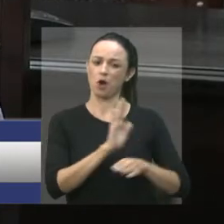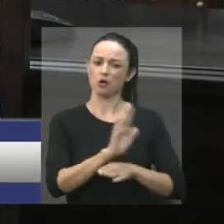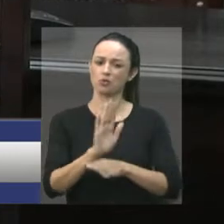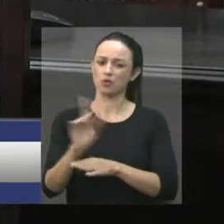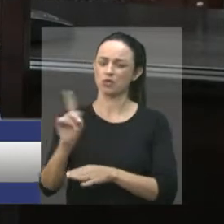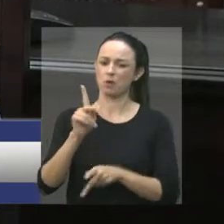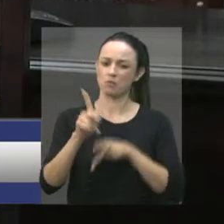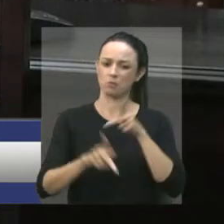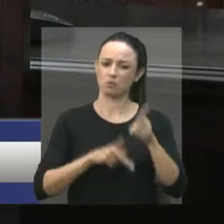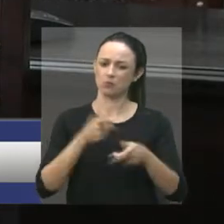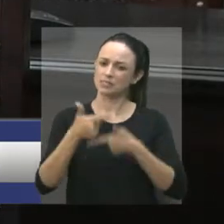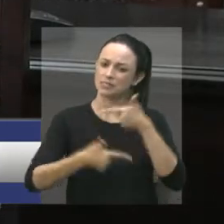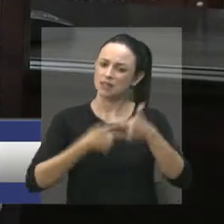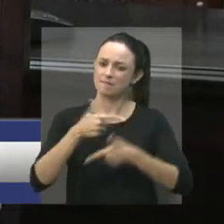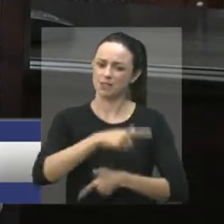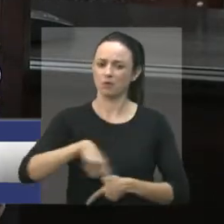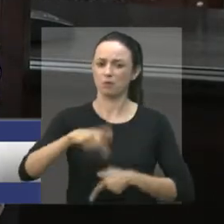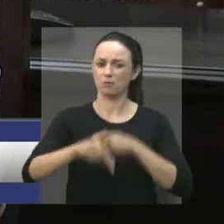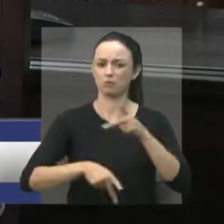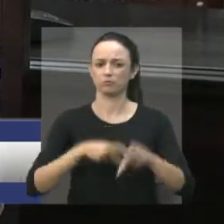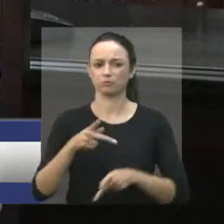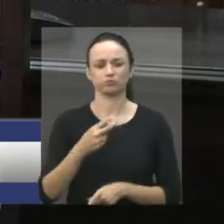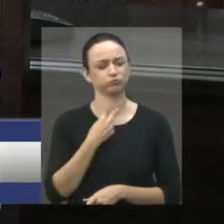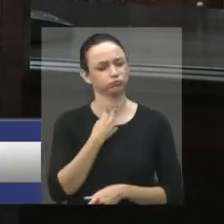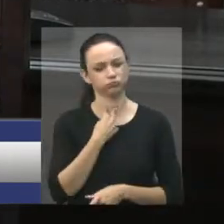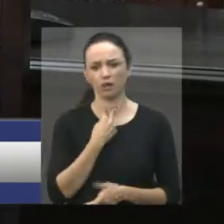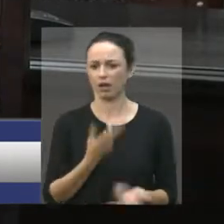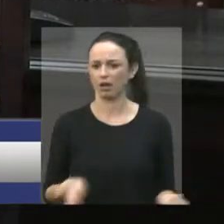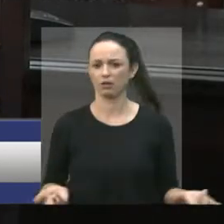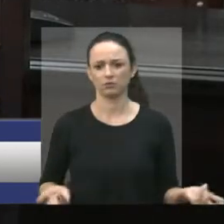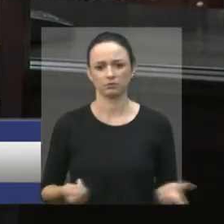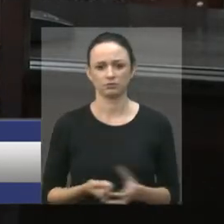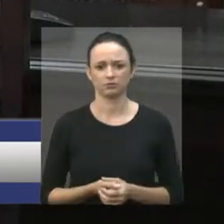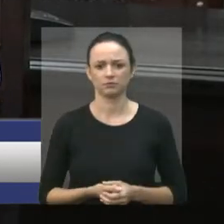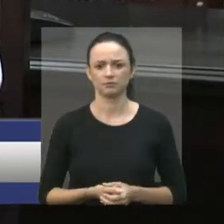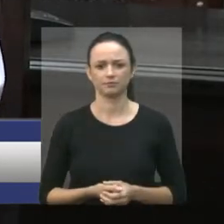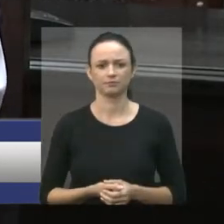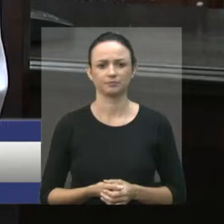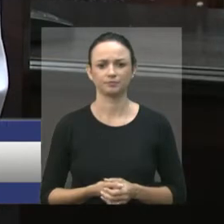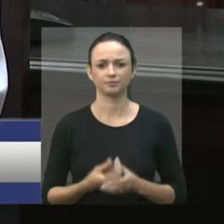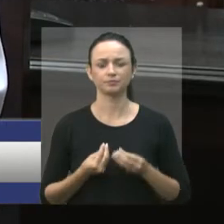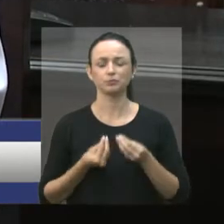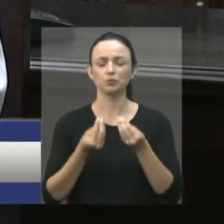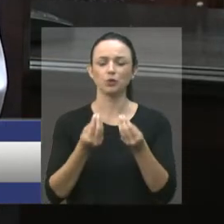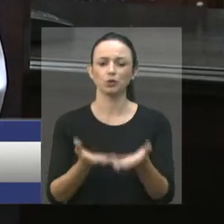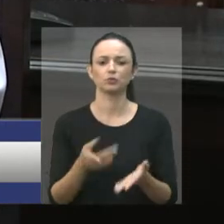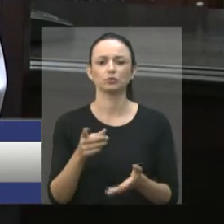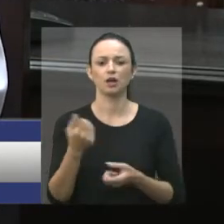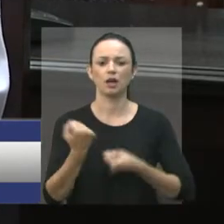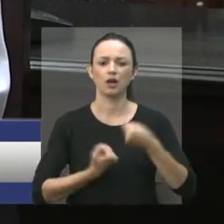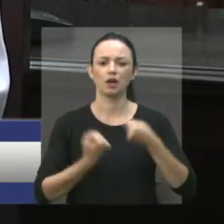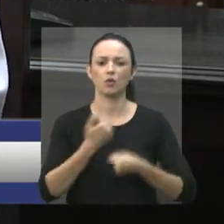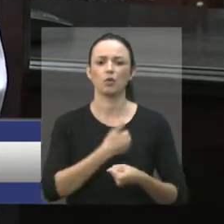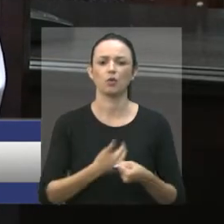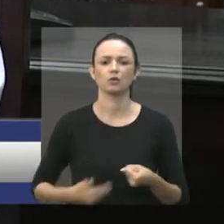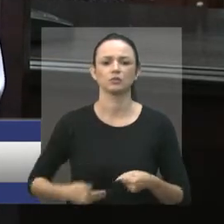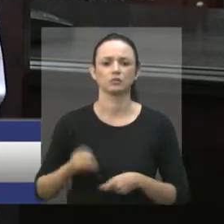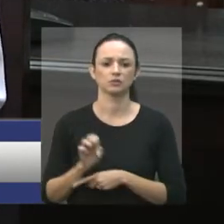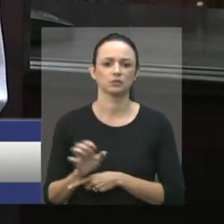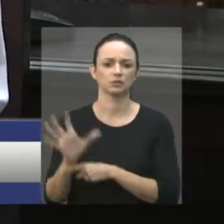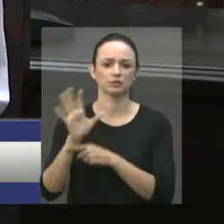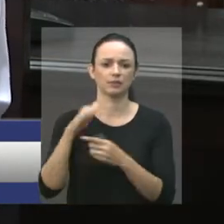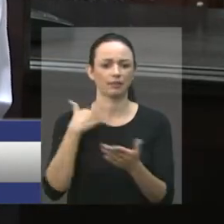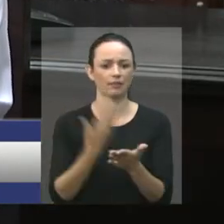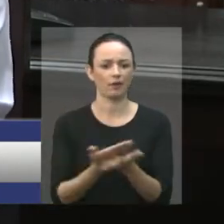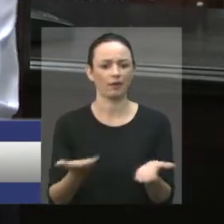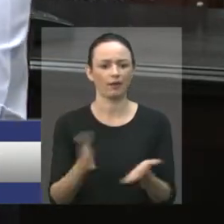benefícios, serviços para a população, não dá. Nós tivemos aí a doação de veículos do governo do Estado, até agora